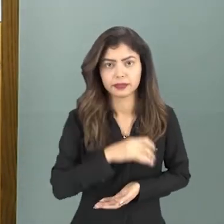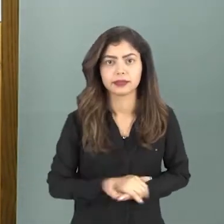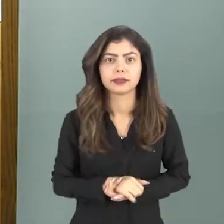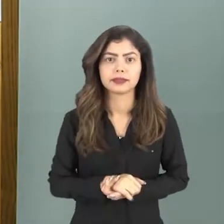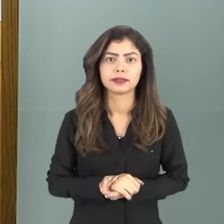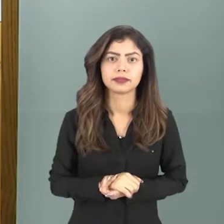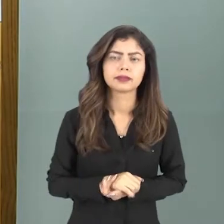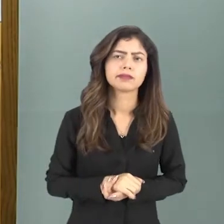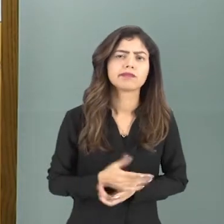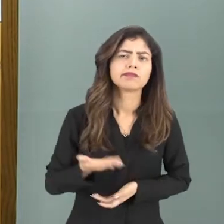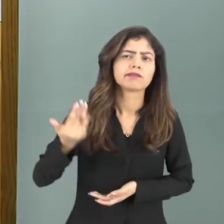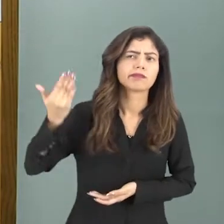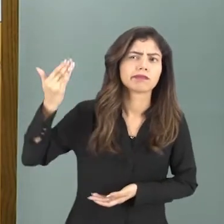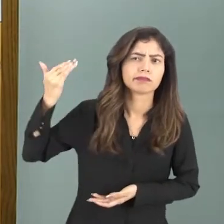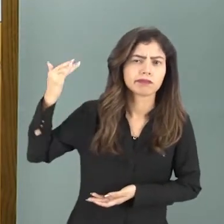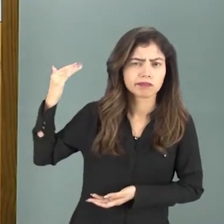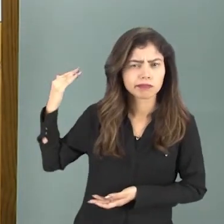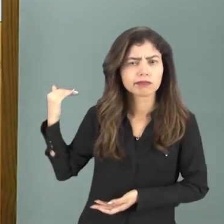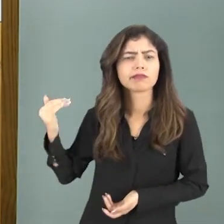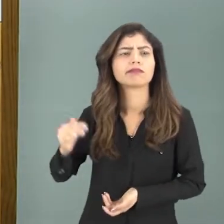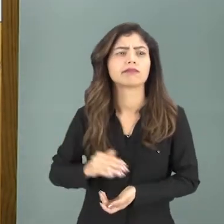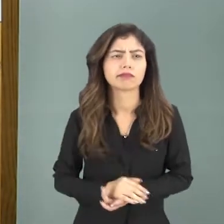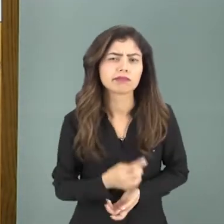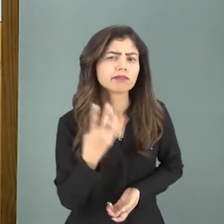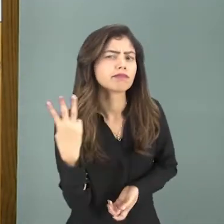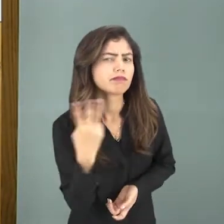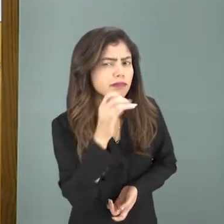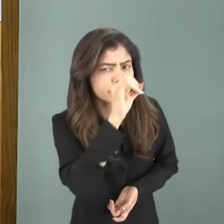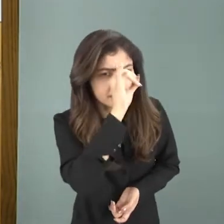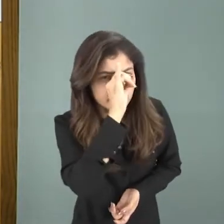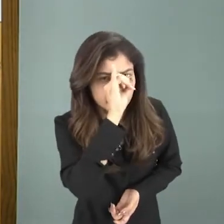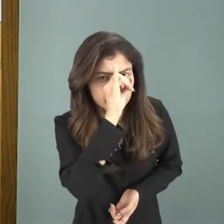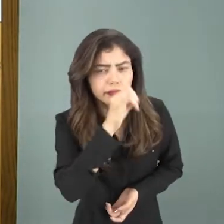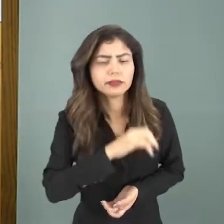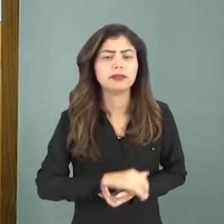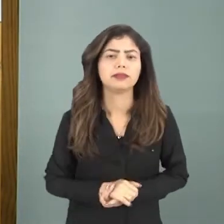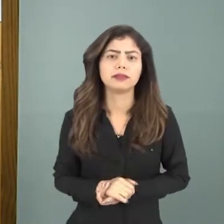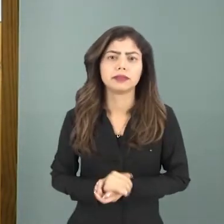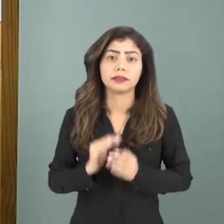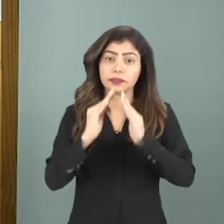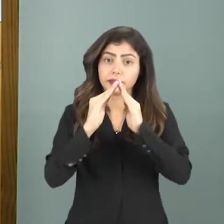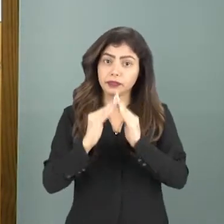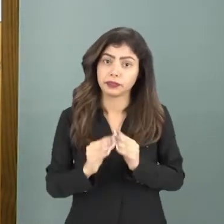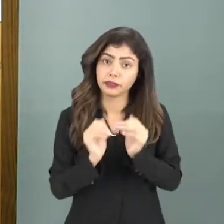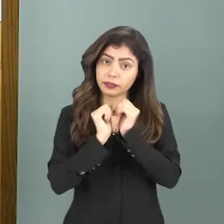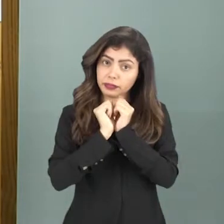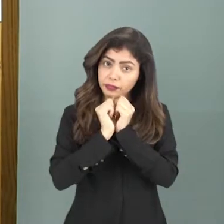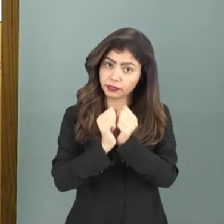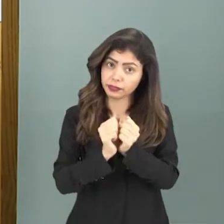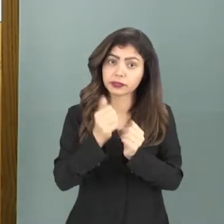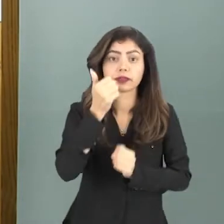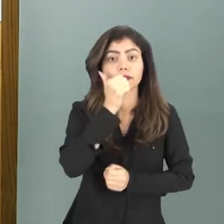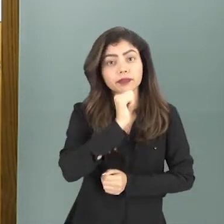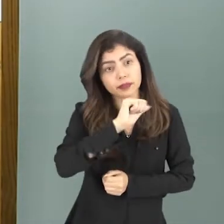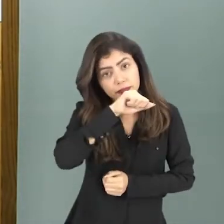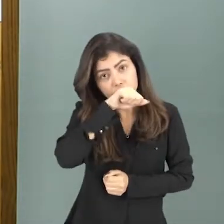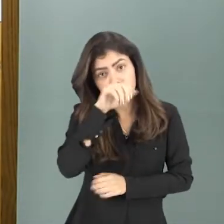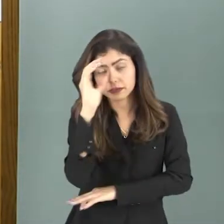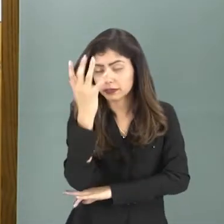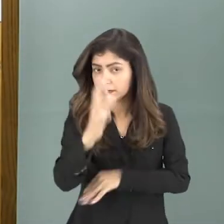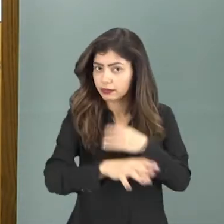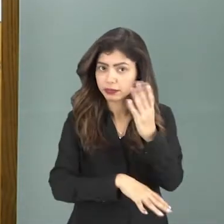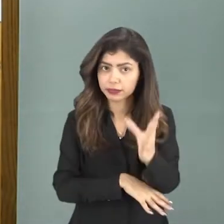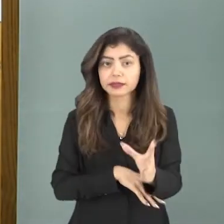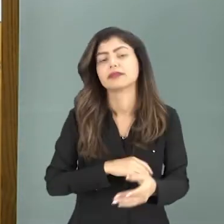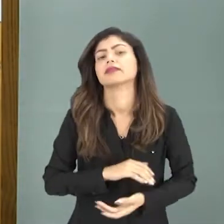Porquinhos. Era uma vez 3 porquinhos que moravam com sua